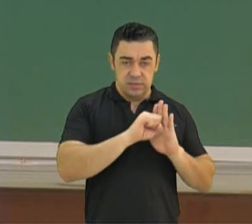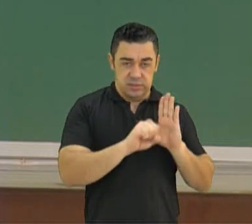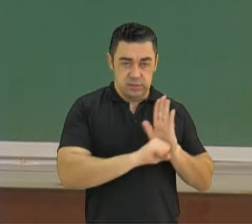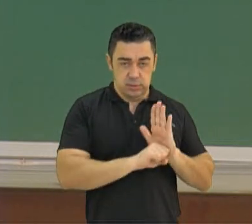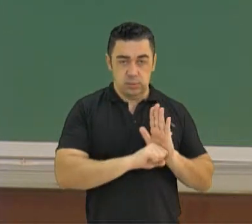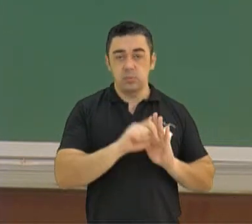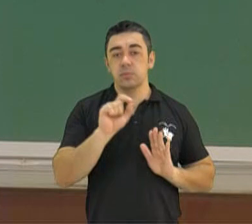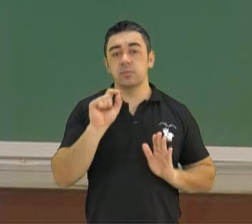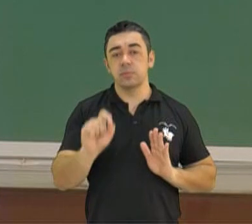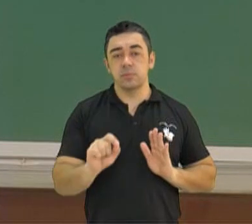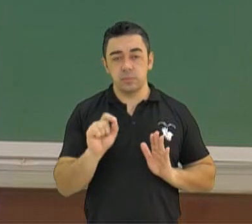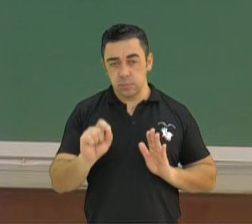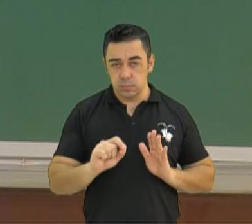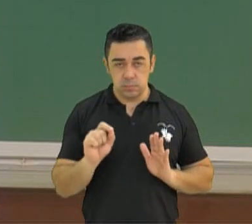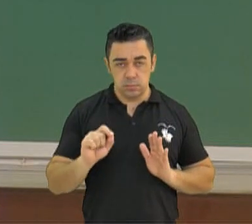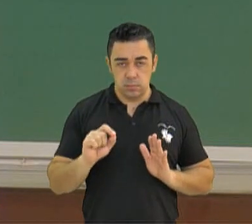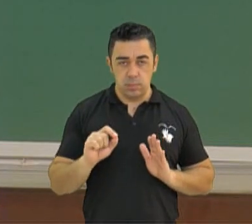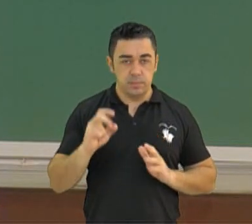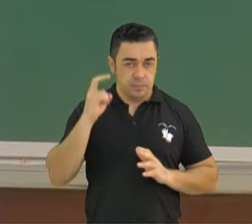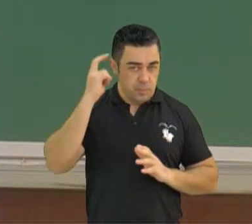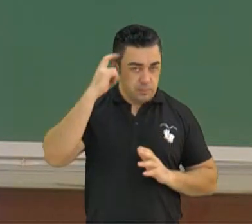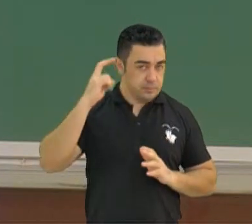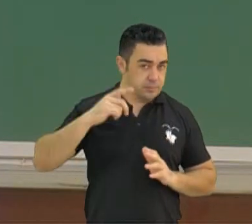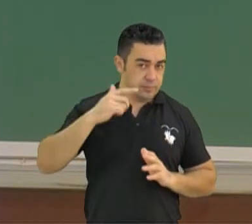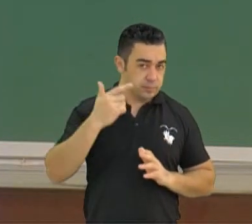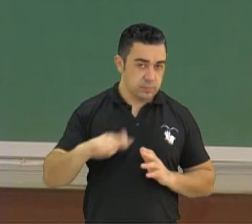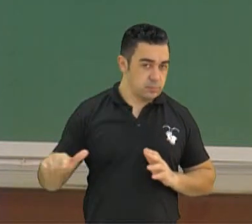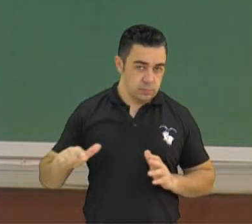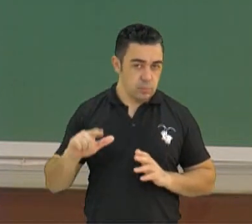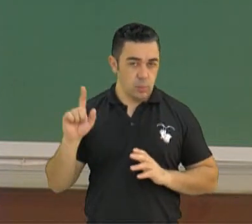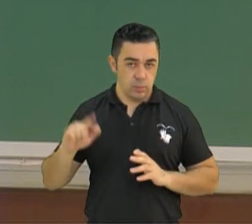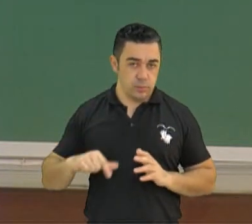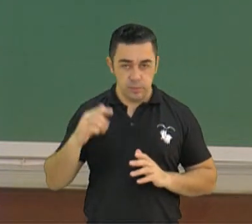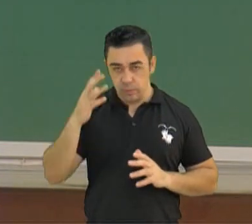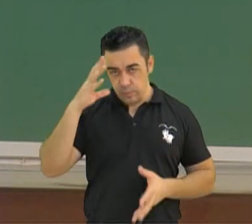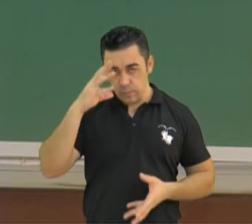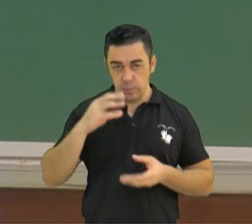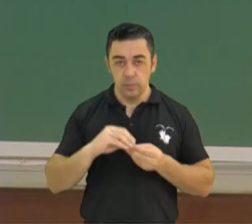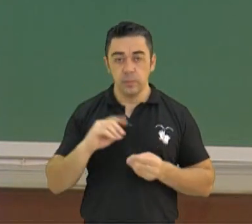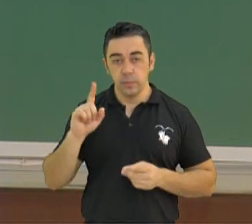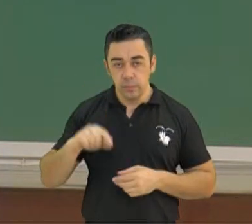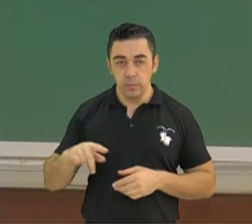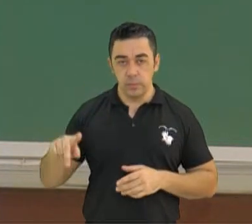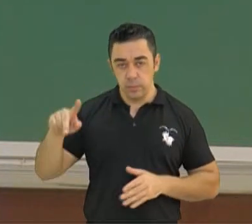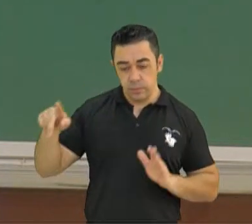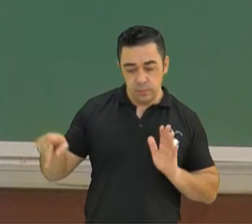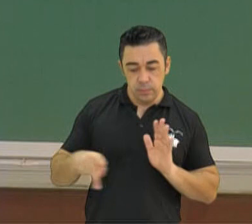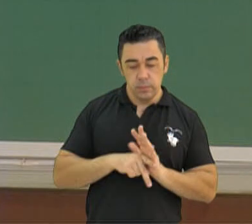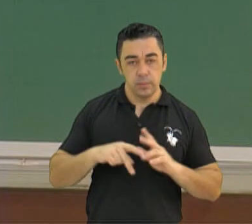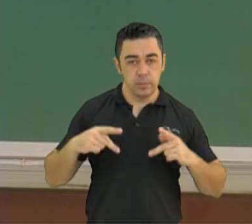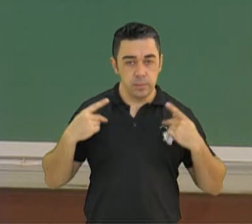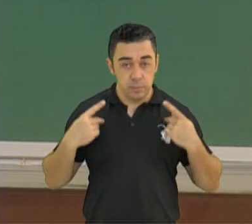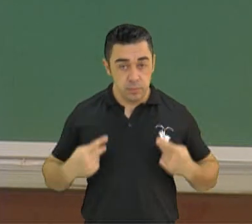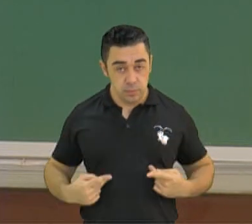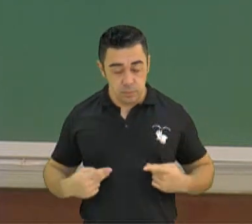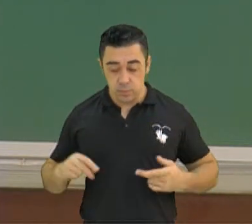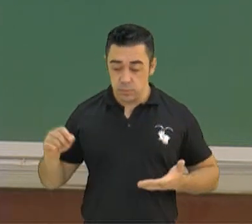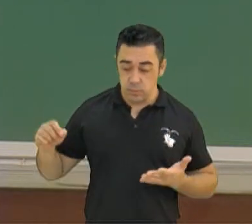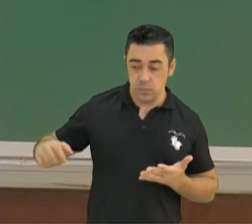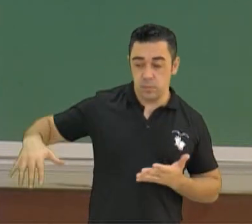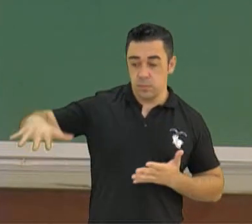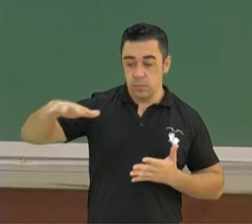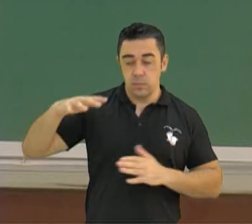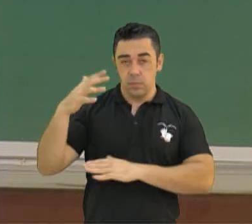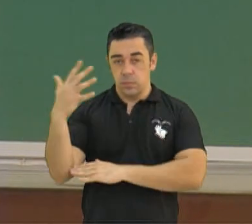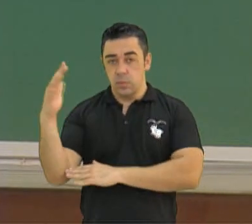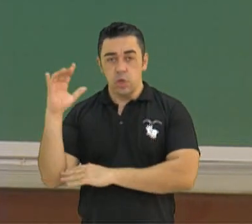cultura não tinha como elemento a intervenção, o entendimento, da intervenção do ser humano na natureza. Ele apenas deveria